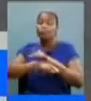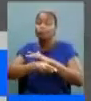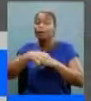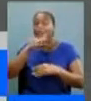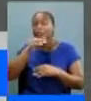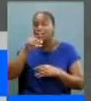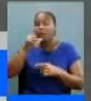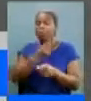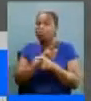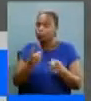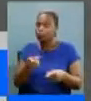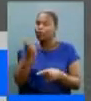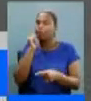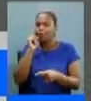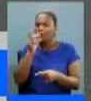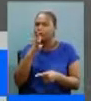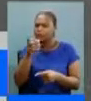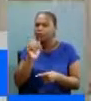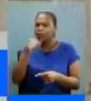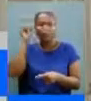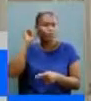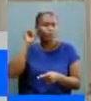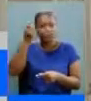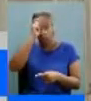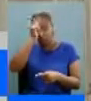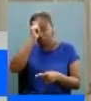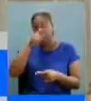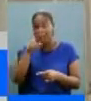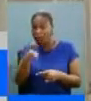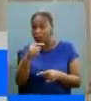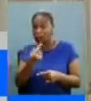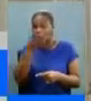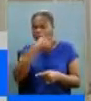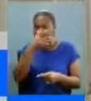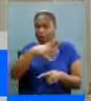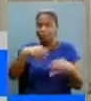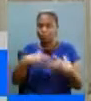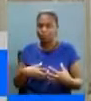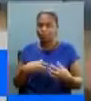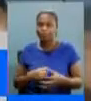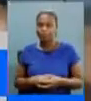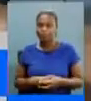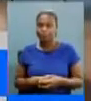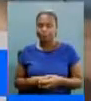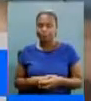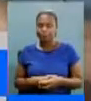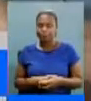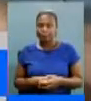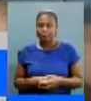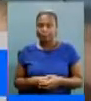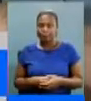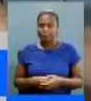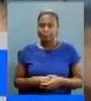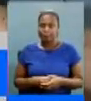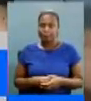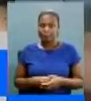na polícia, por isso defende que é importante respeitar aquilo que são as atividades sindicais. E separar